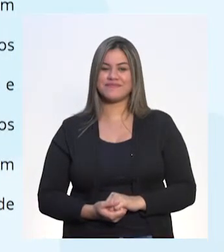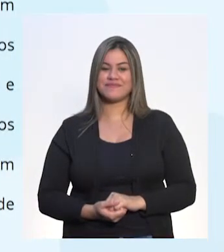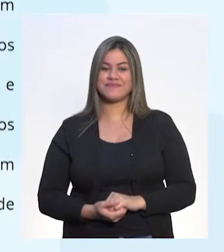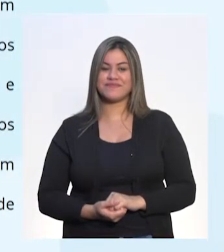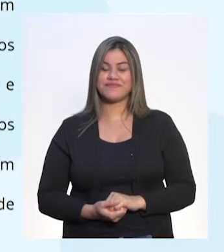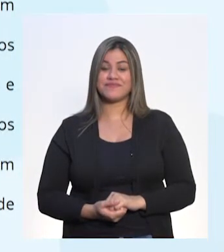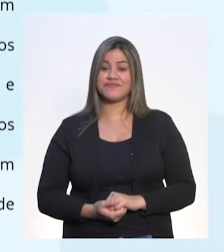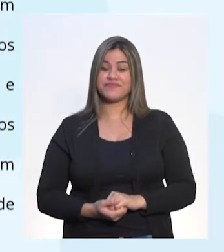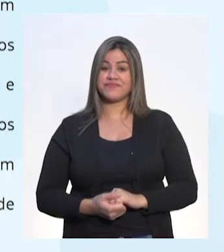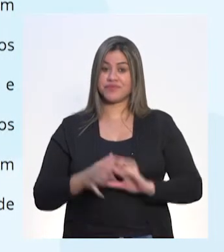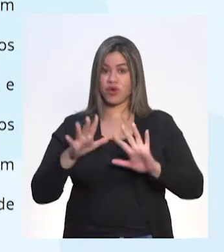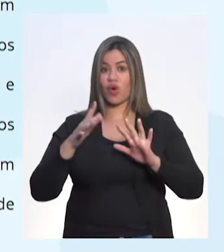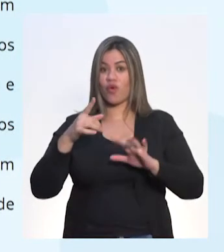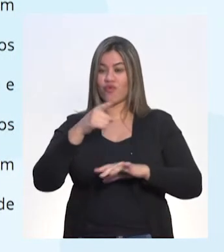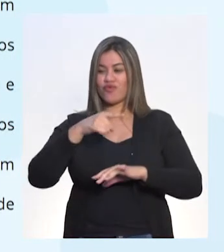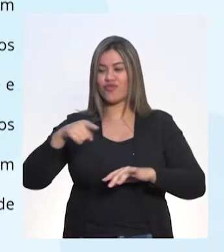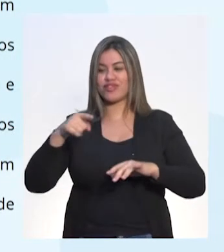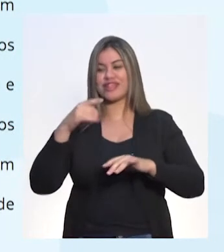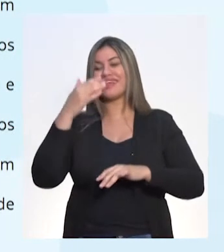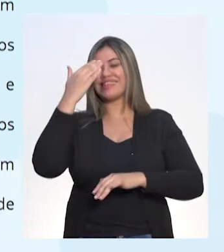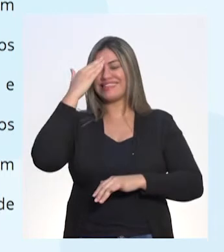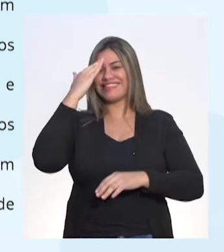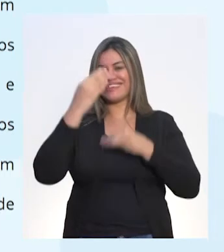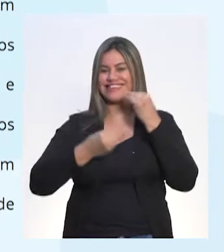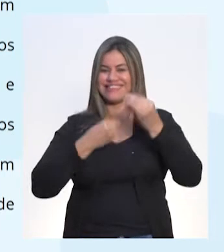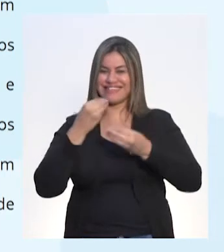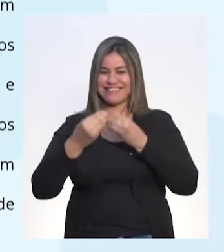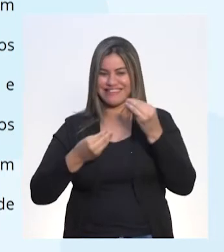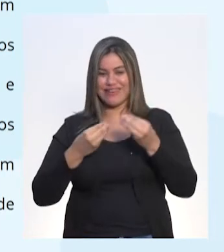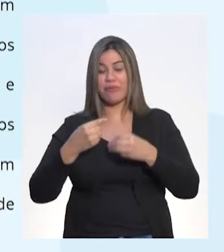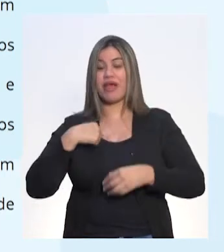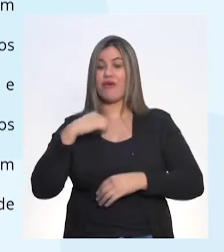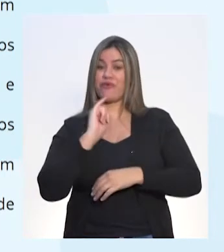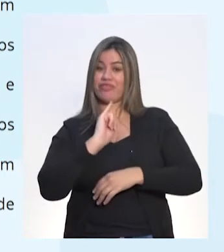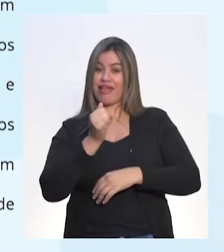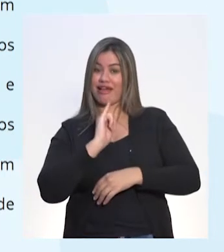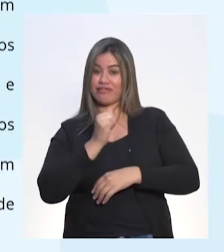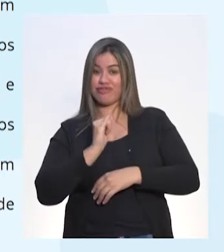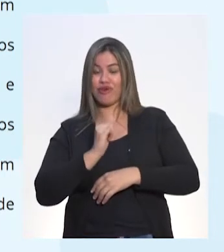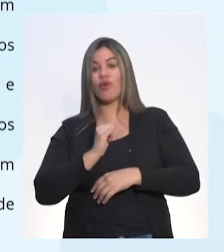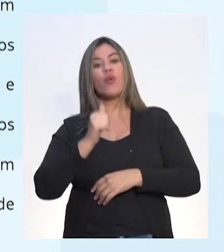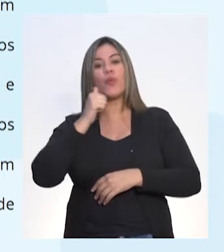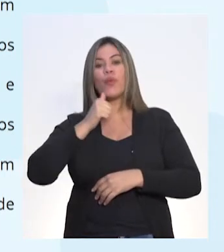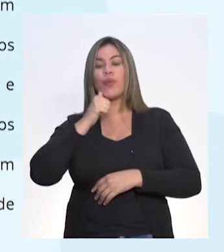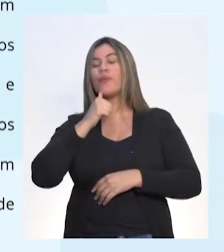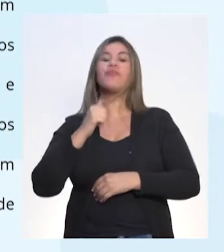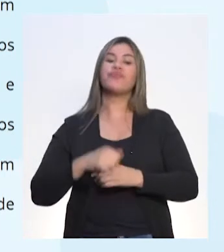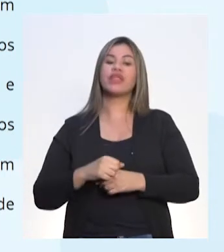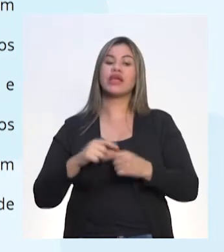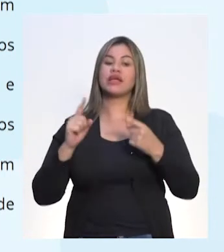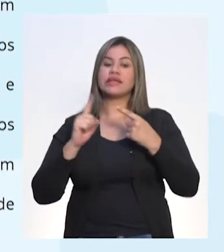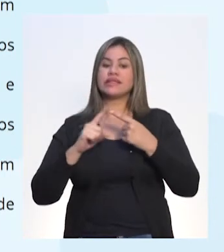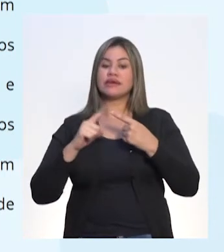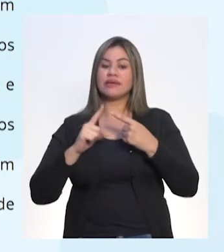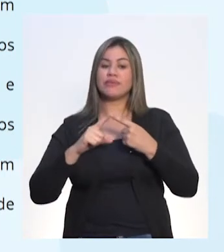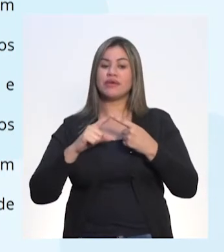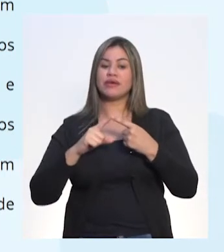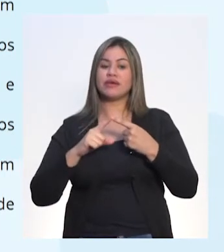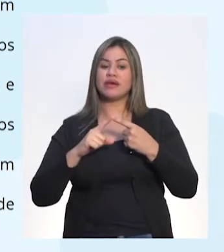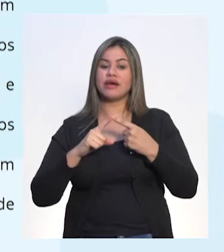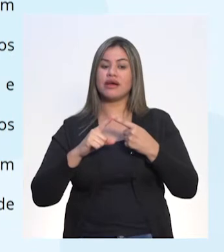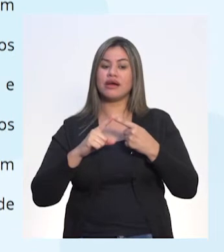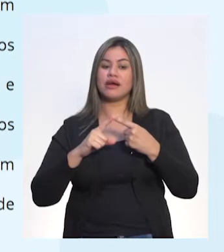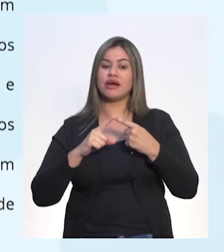gente, para que vocês entendam, eu vou fazer a parte do narrador, né, que vai ler as rubricas, e também, né, a personagem aí...